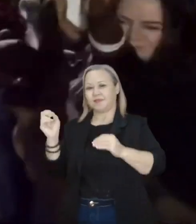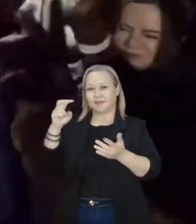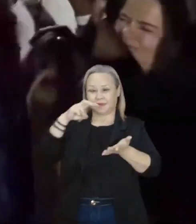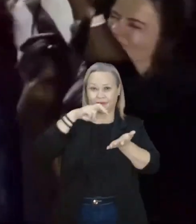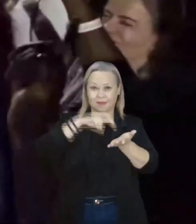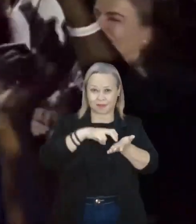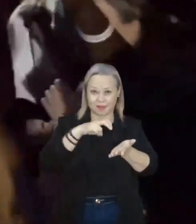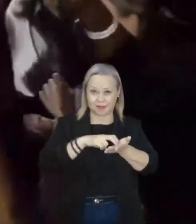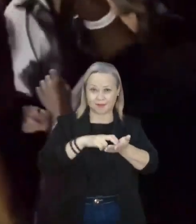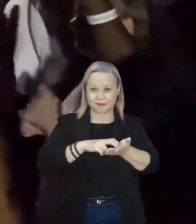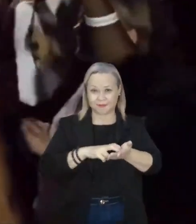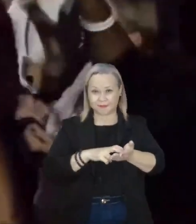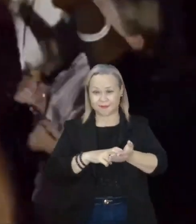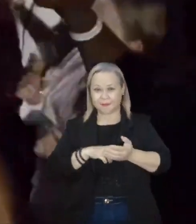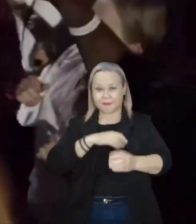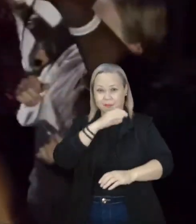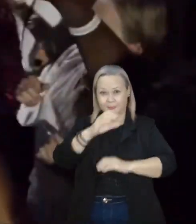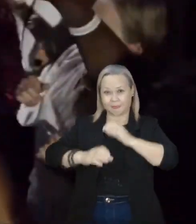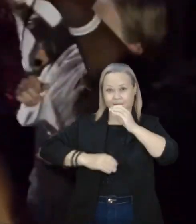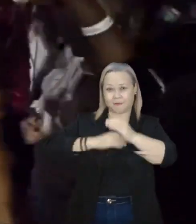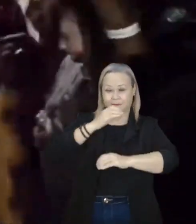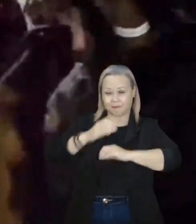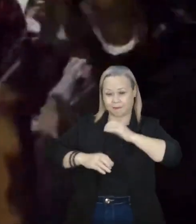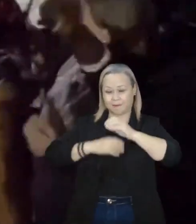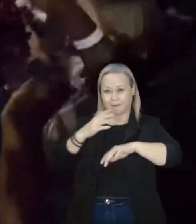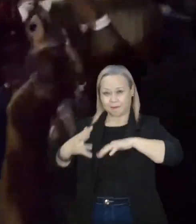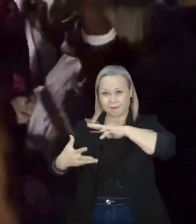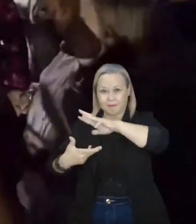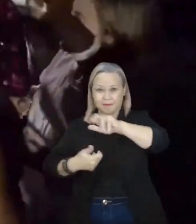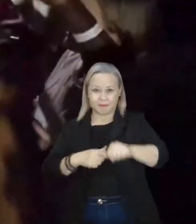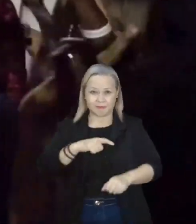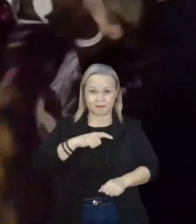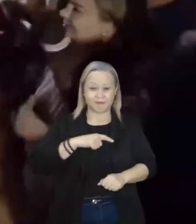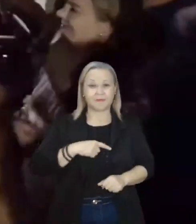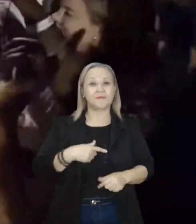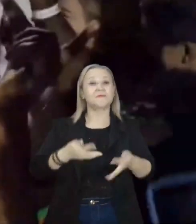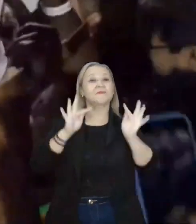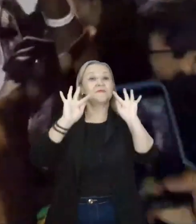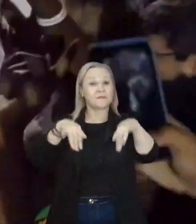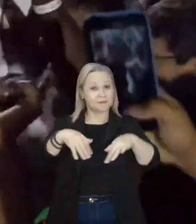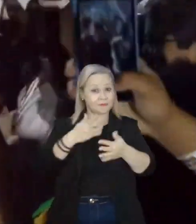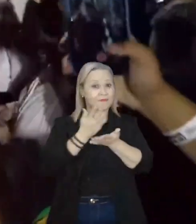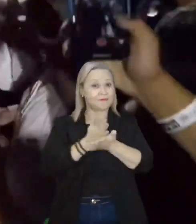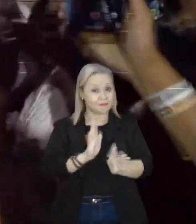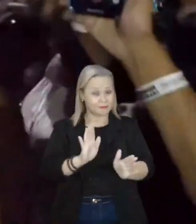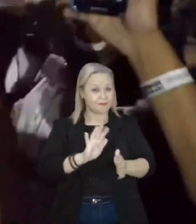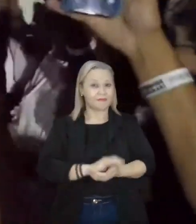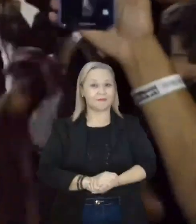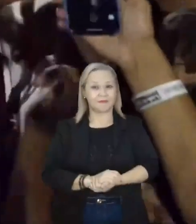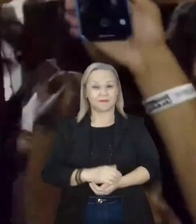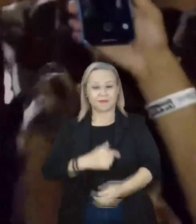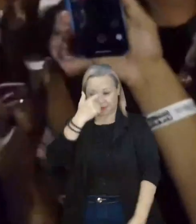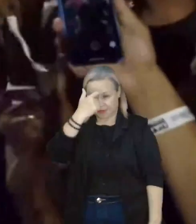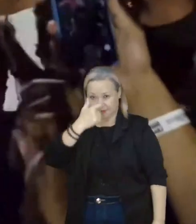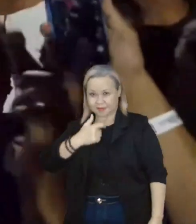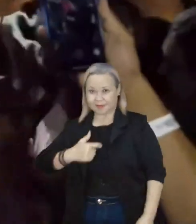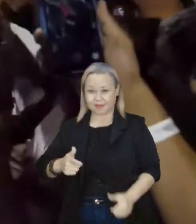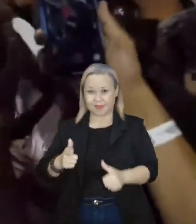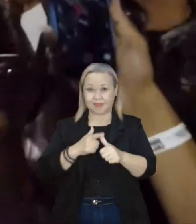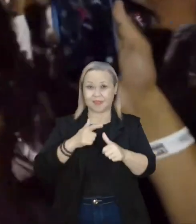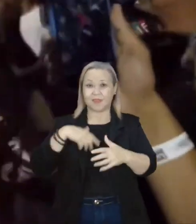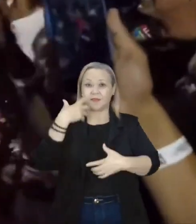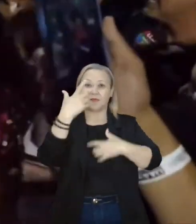Ai, Janja, o mundo tem, mas tem um canto final. Eu sou o primeiro que